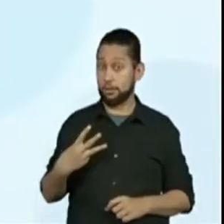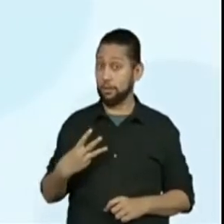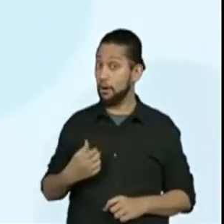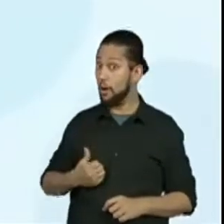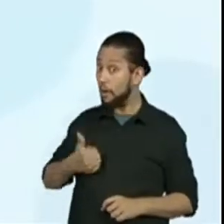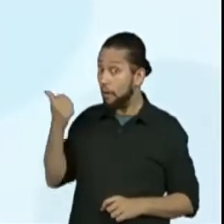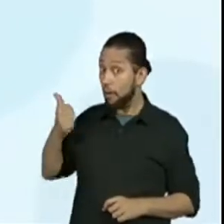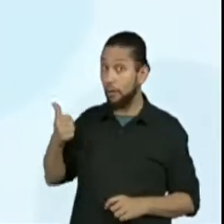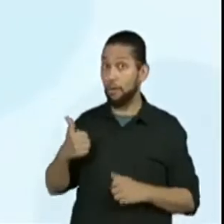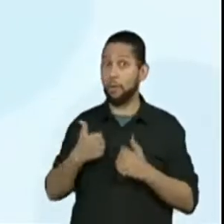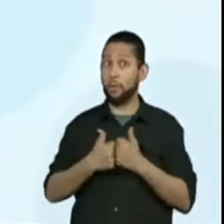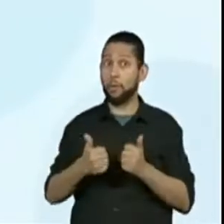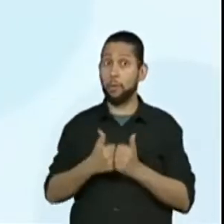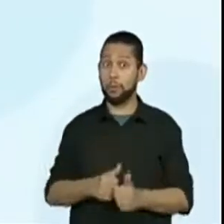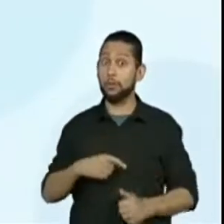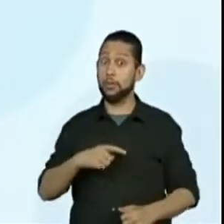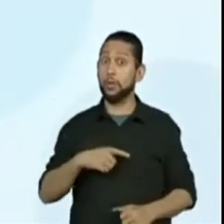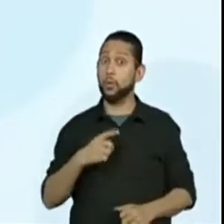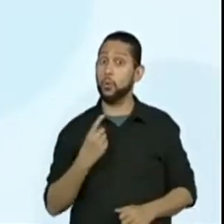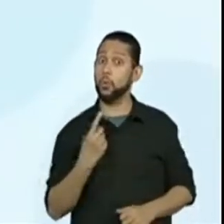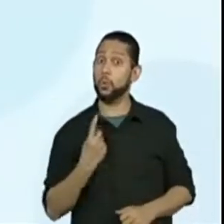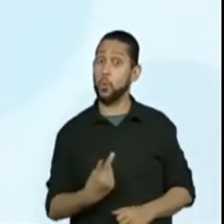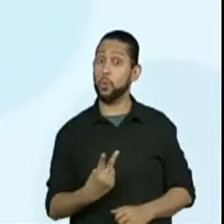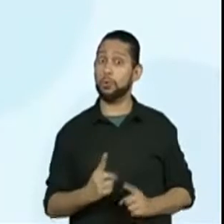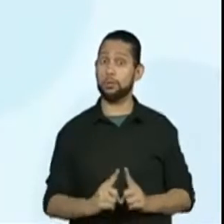mede 12 metros.